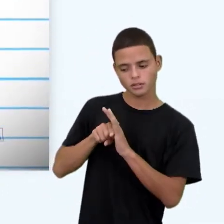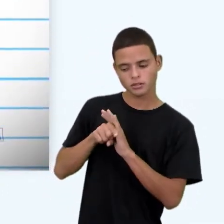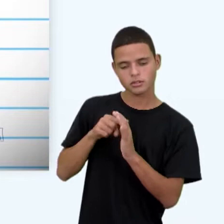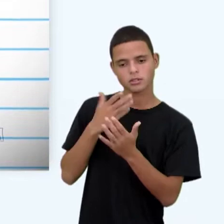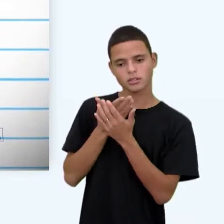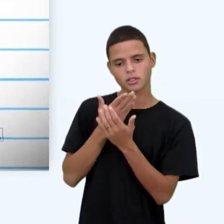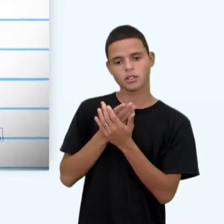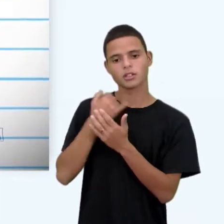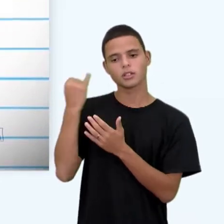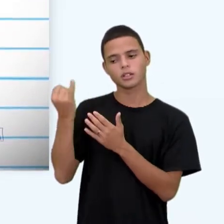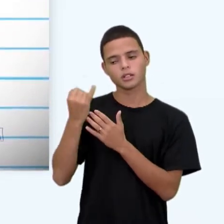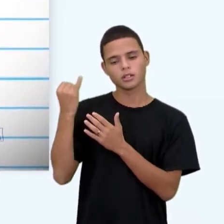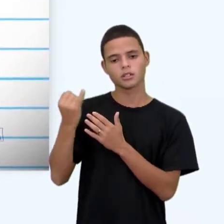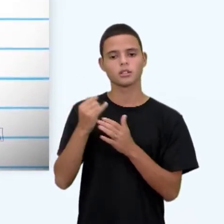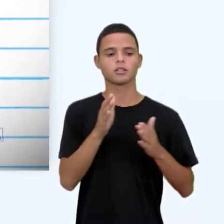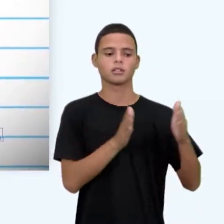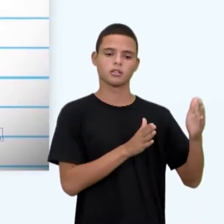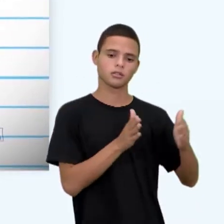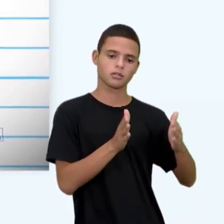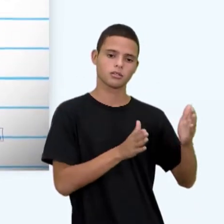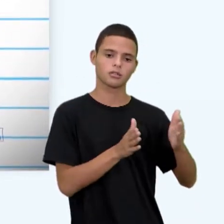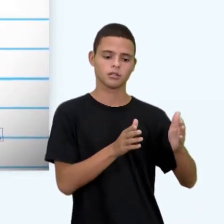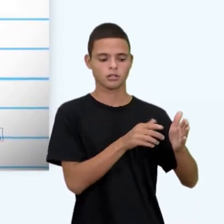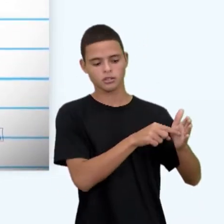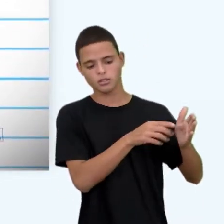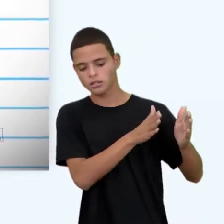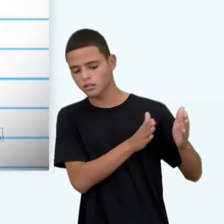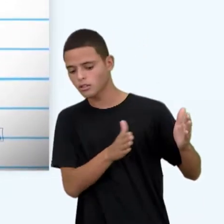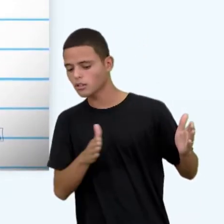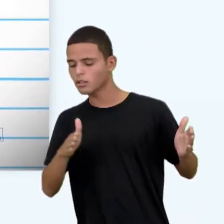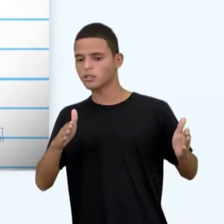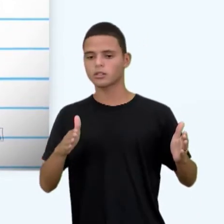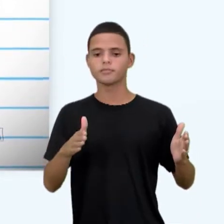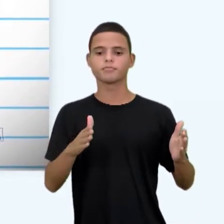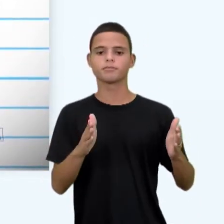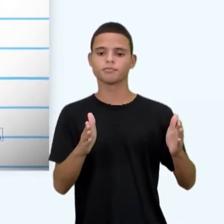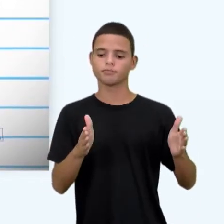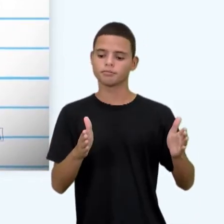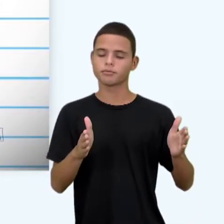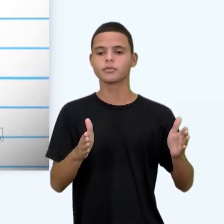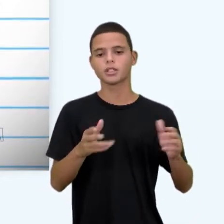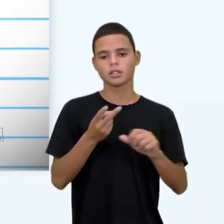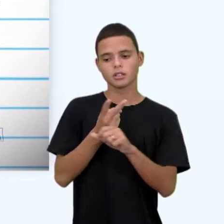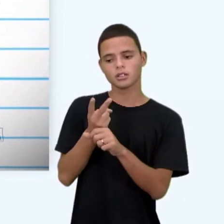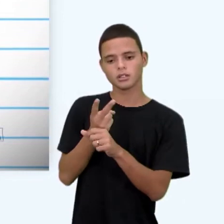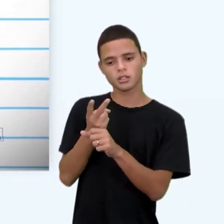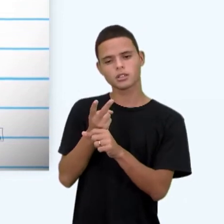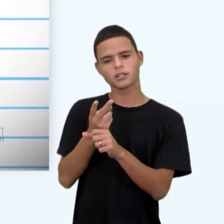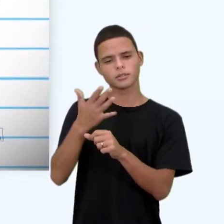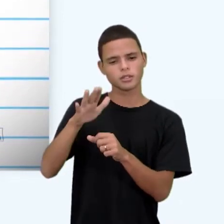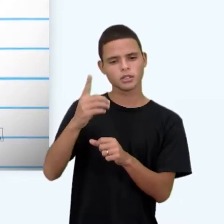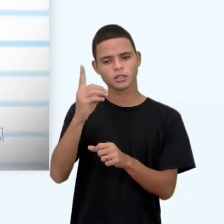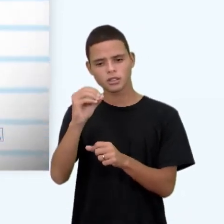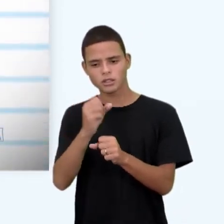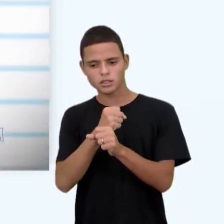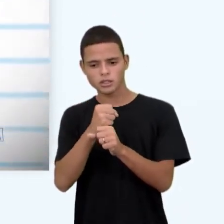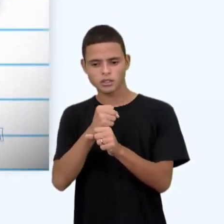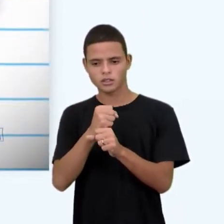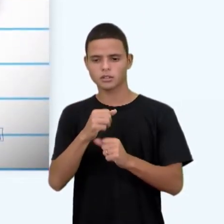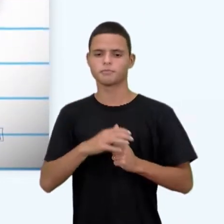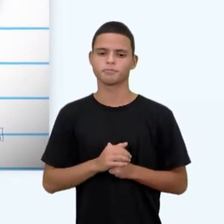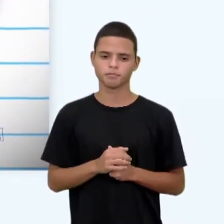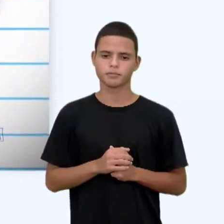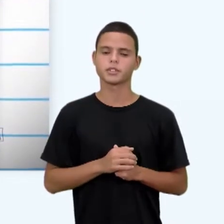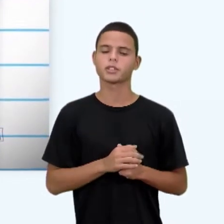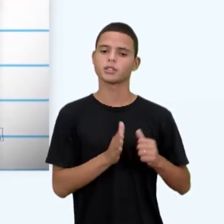importante sobretudo nos períodos intercensitários, ou seja, nos intervalos entre um censo e outro, que geralmente duram 10 anos. Durante